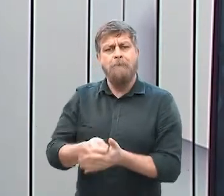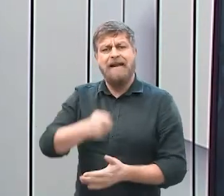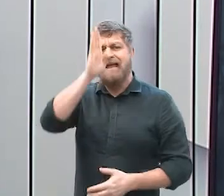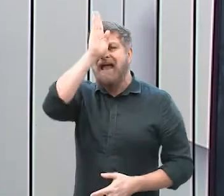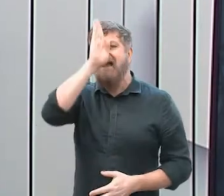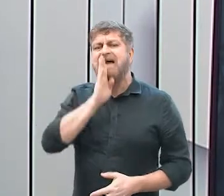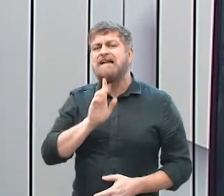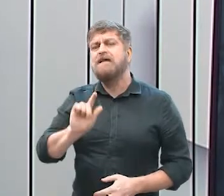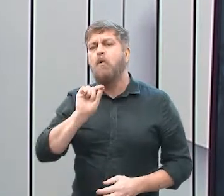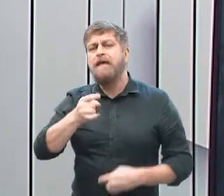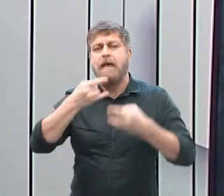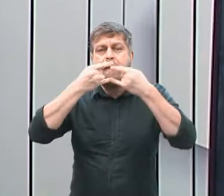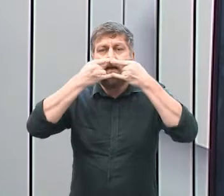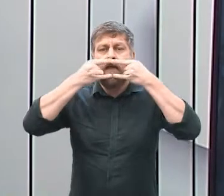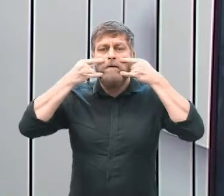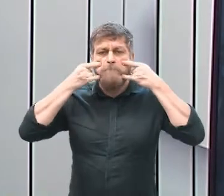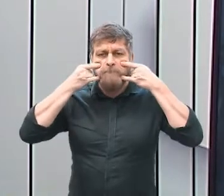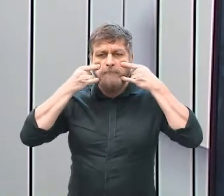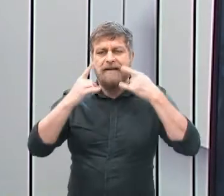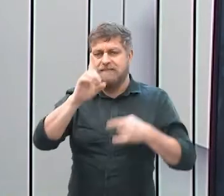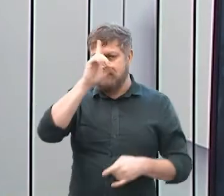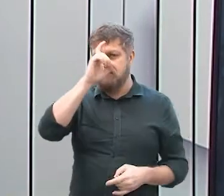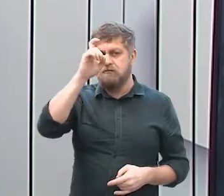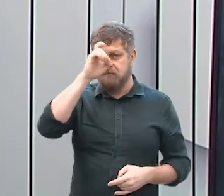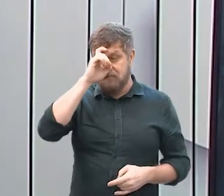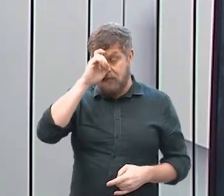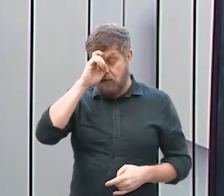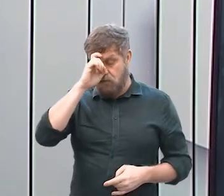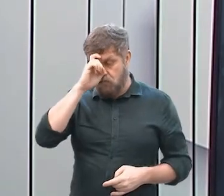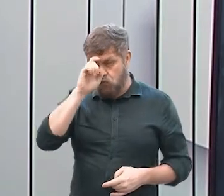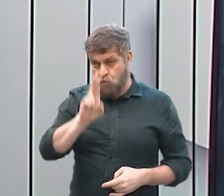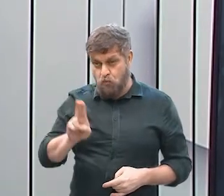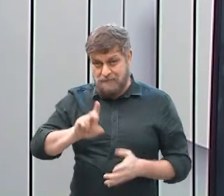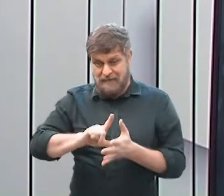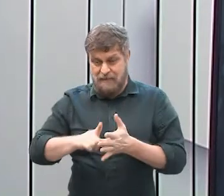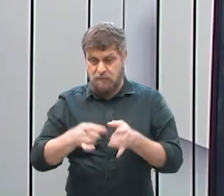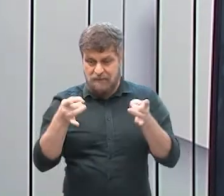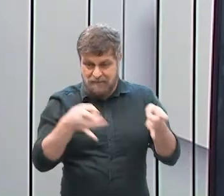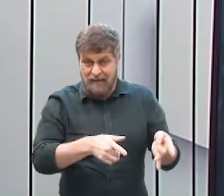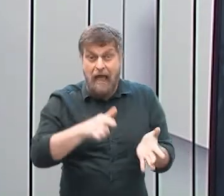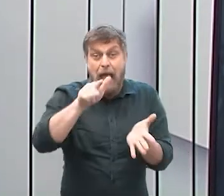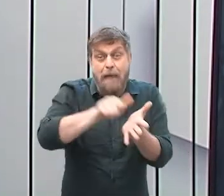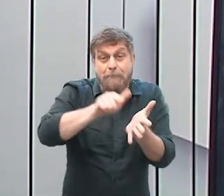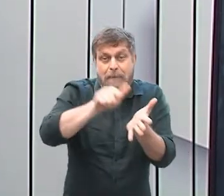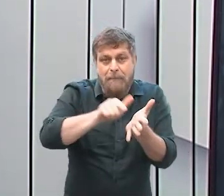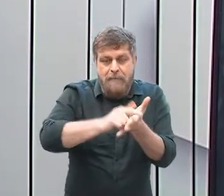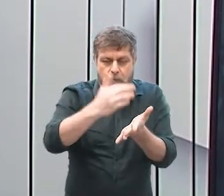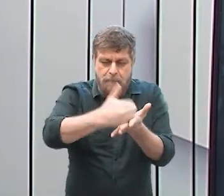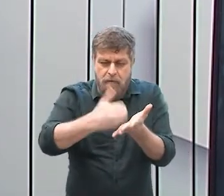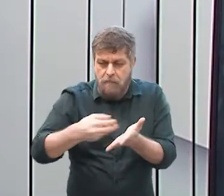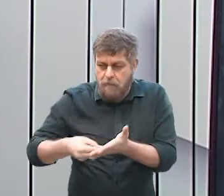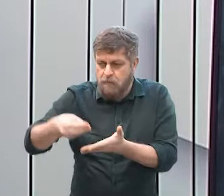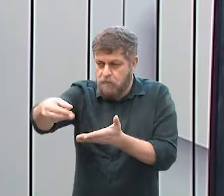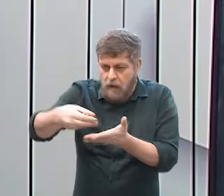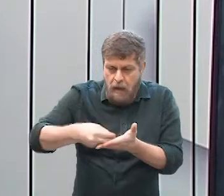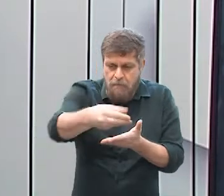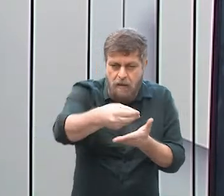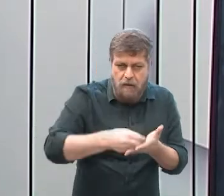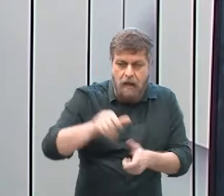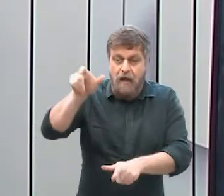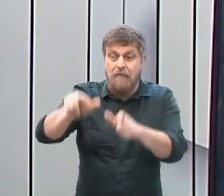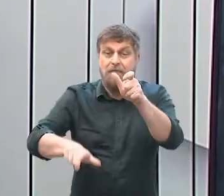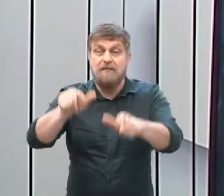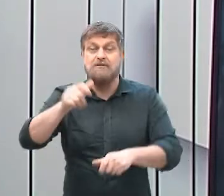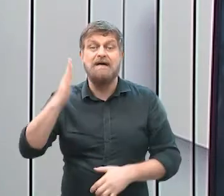de máscaras de proteção hospitalar descartáveis e de folhetos educativos preventivos sobre